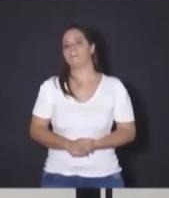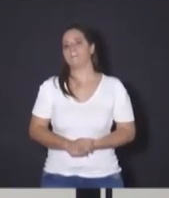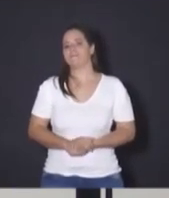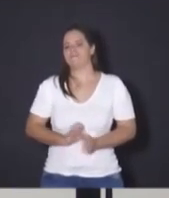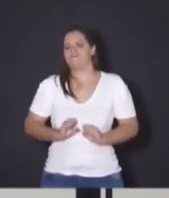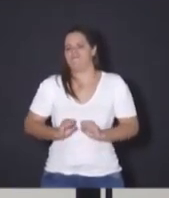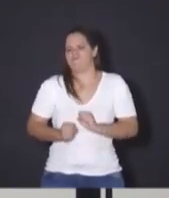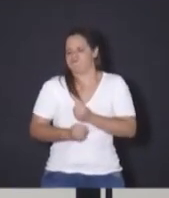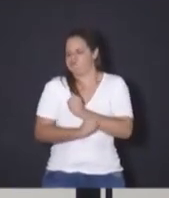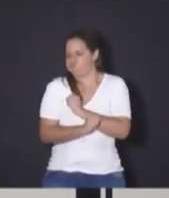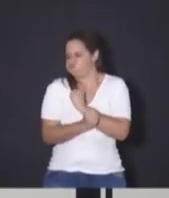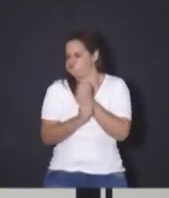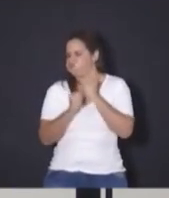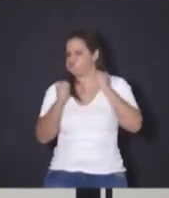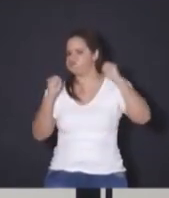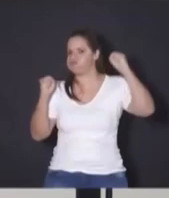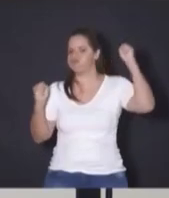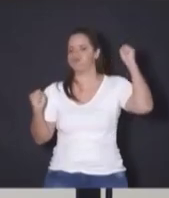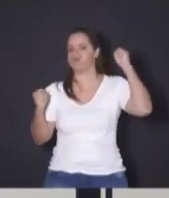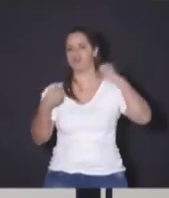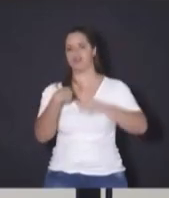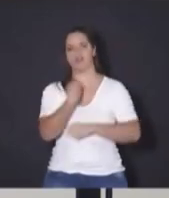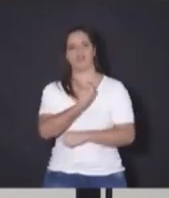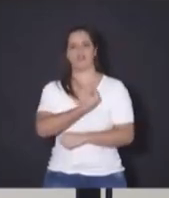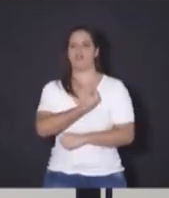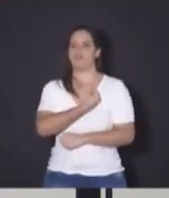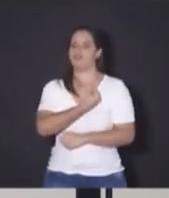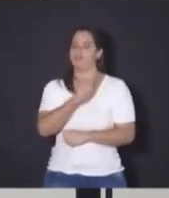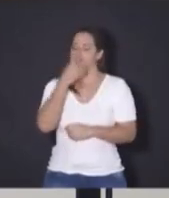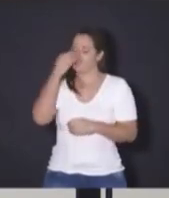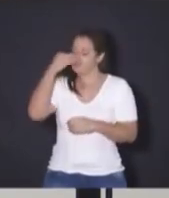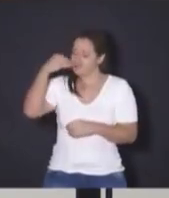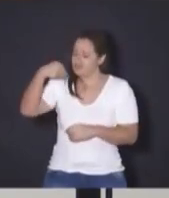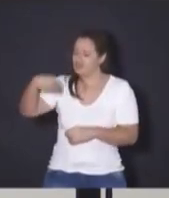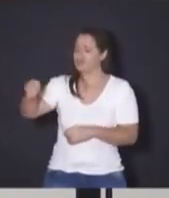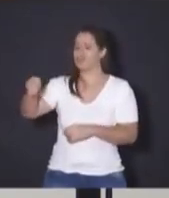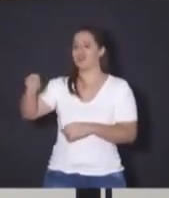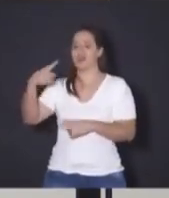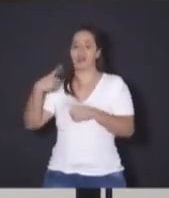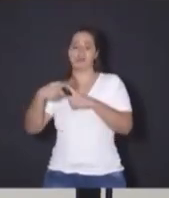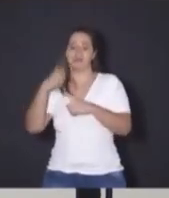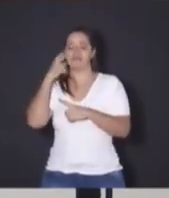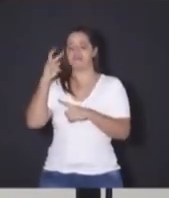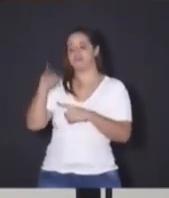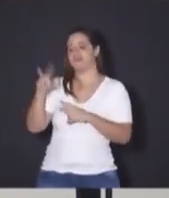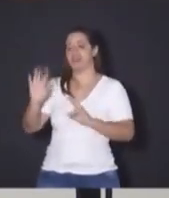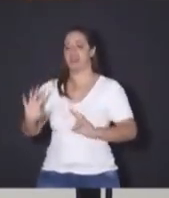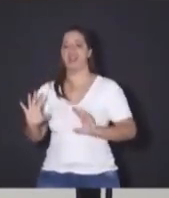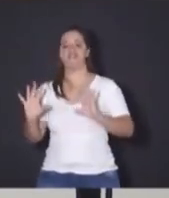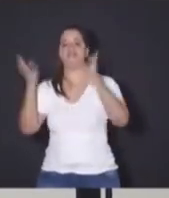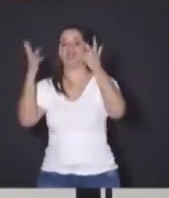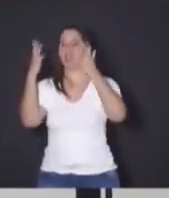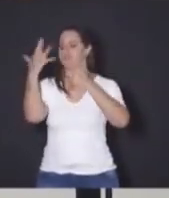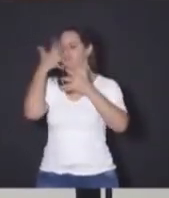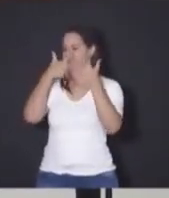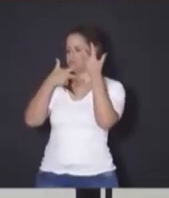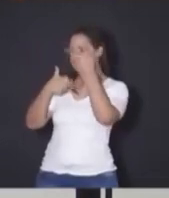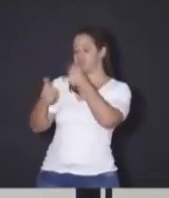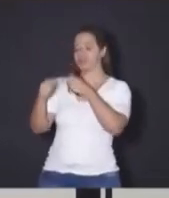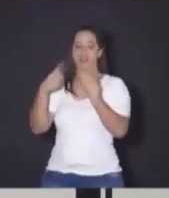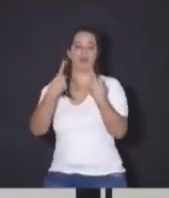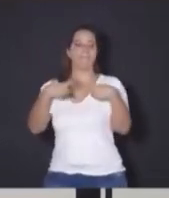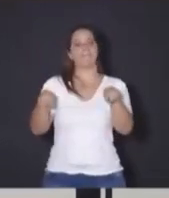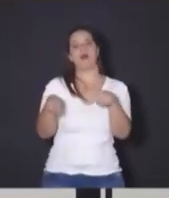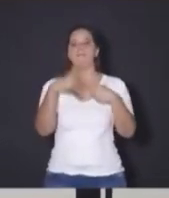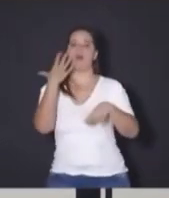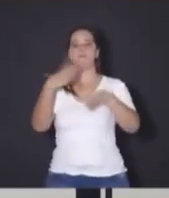Dá revolta na gente. Então, deixa lá, porque foi assistir uma festa e achou muito bonito, e aí vai